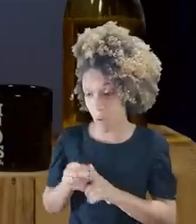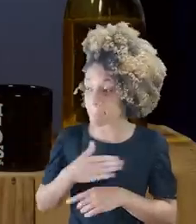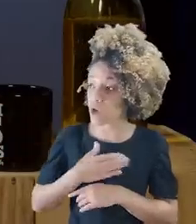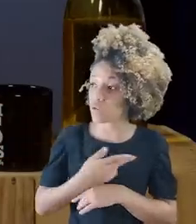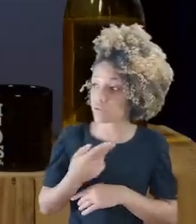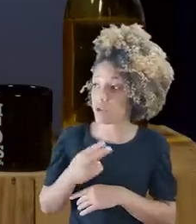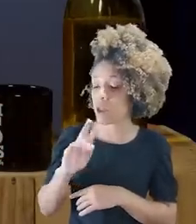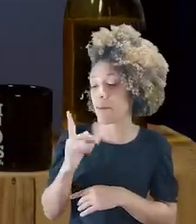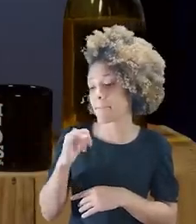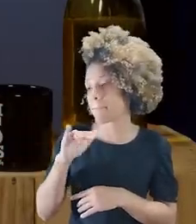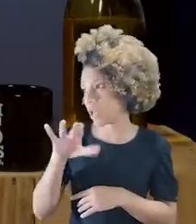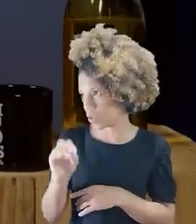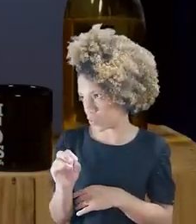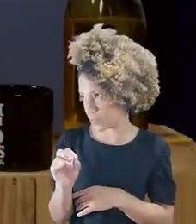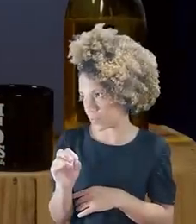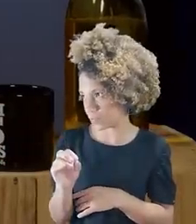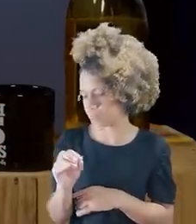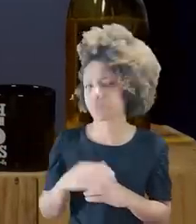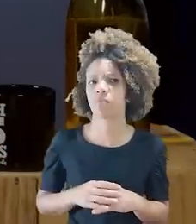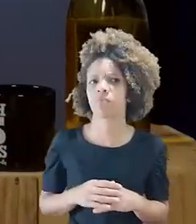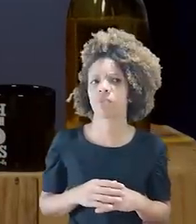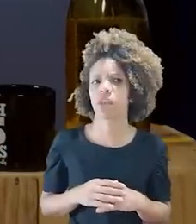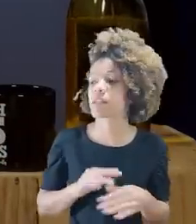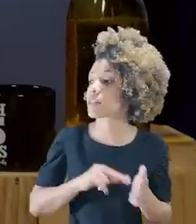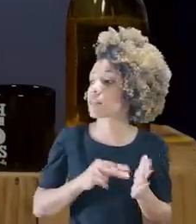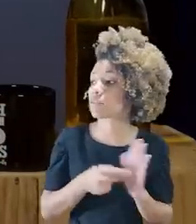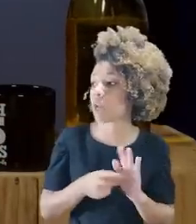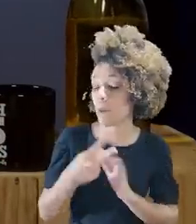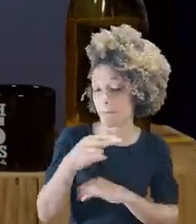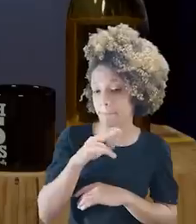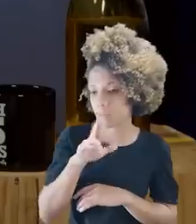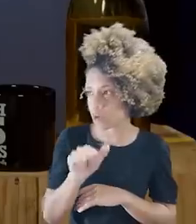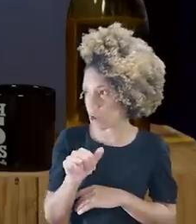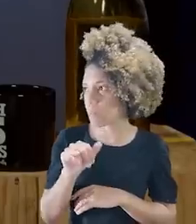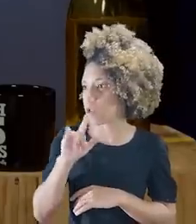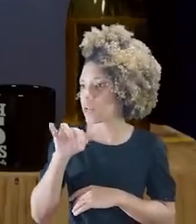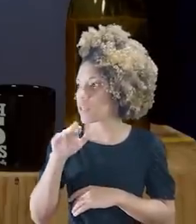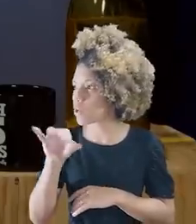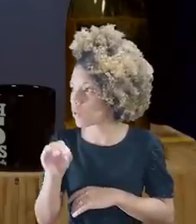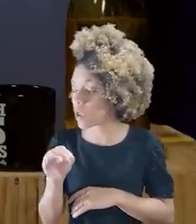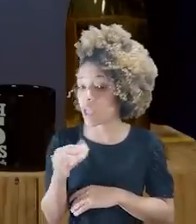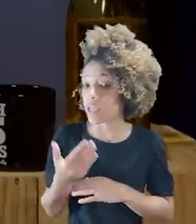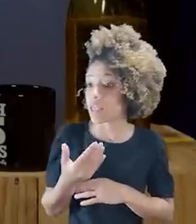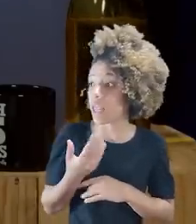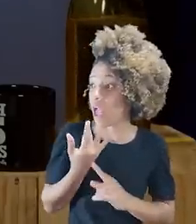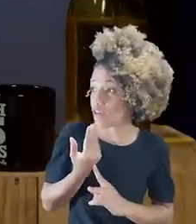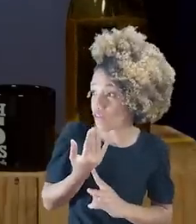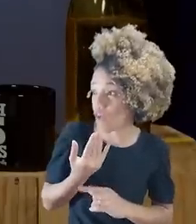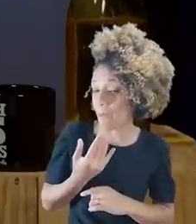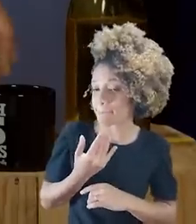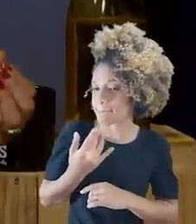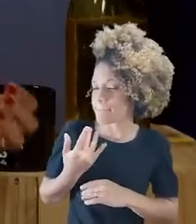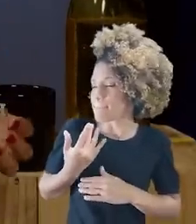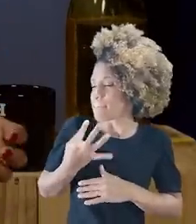era hebraico e que significava pura como Lírio e a minha flor predileta era o lírio Uhum E eu falei